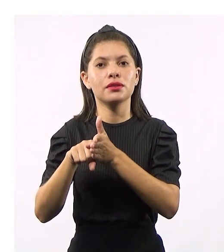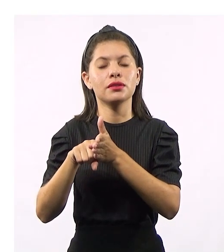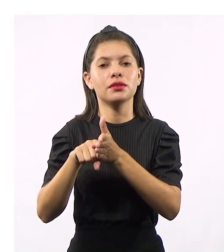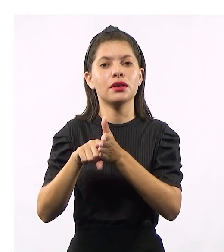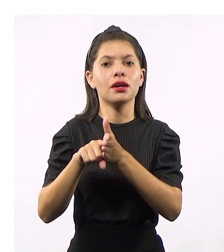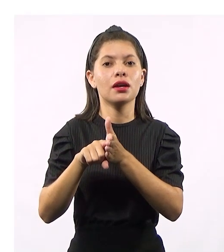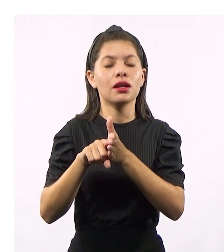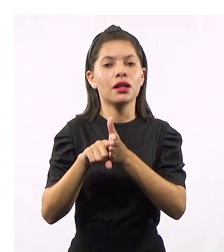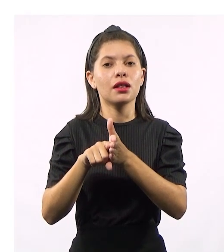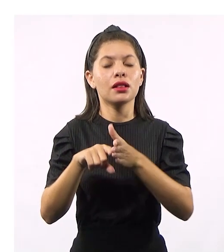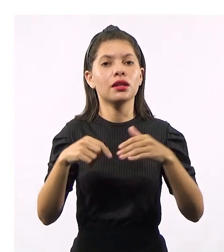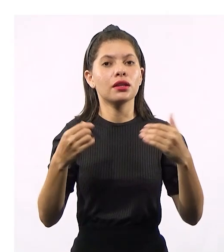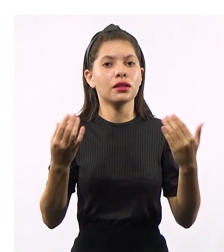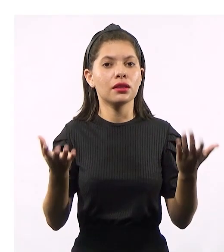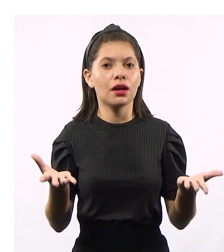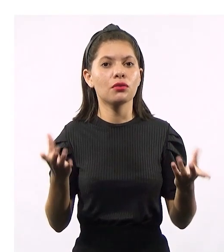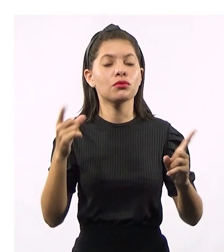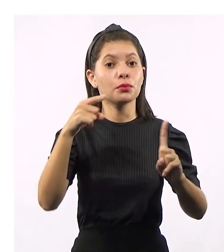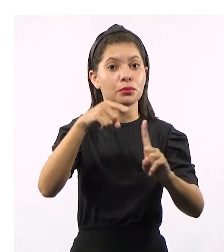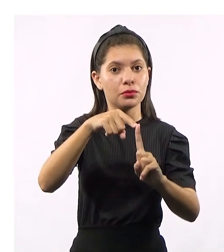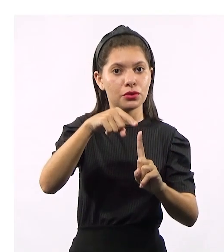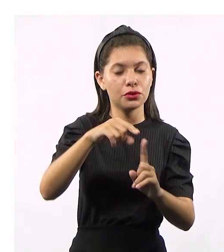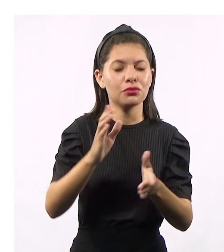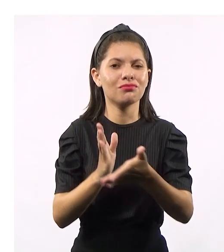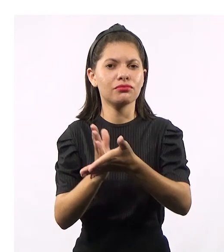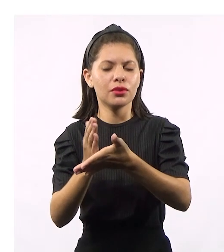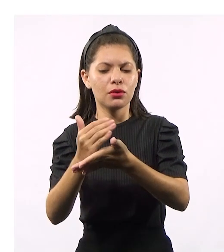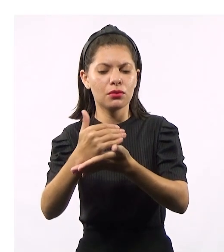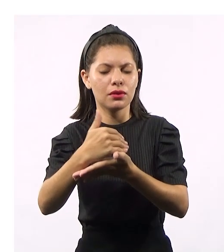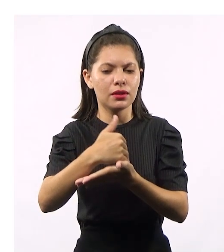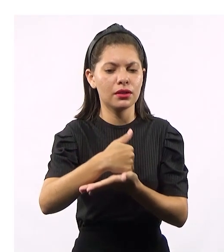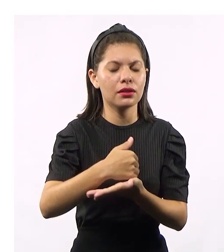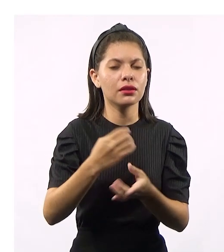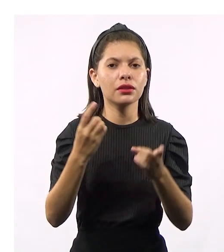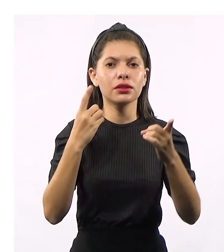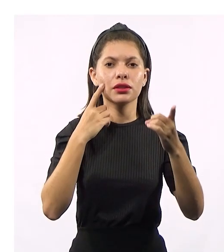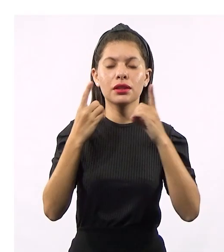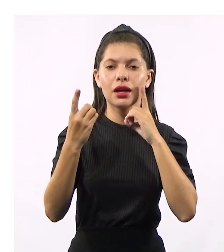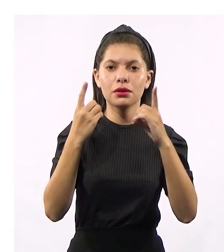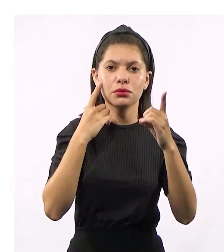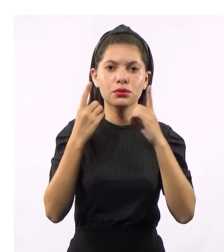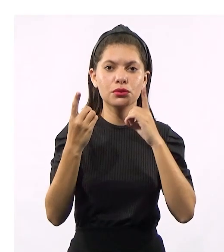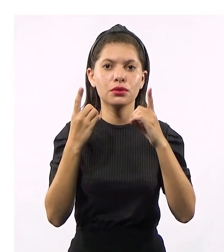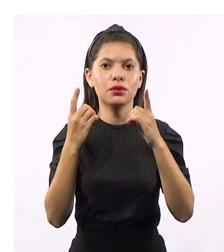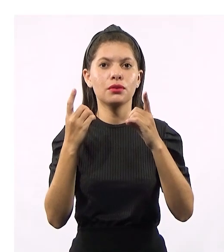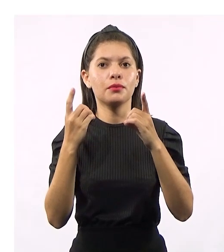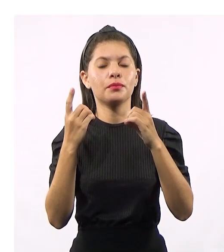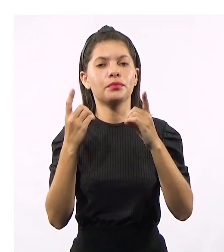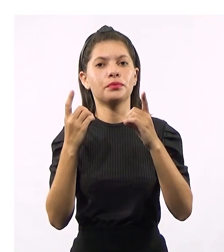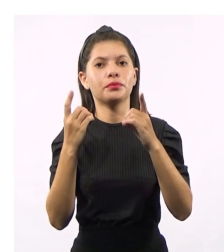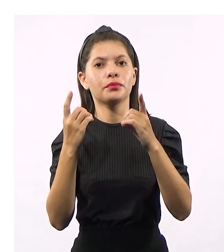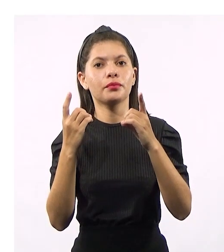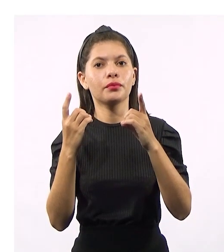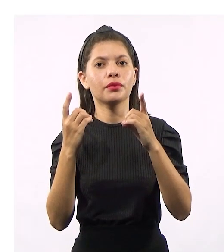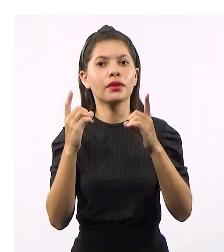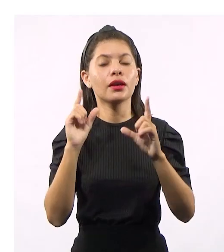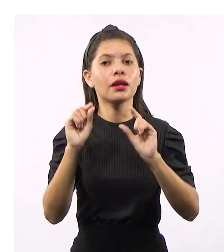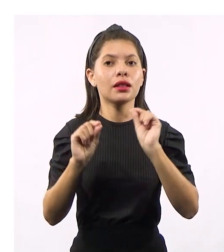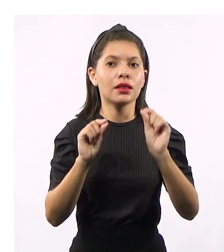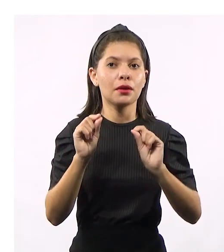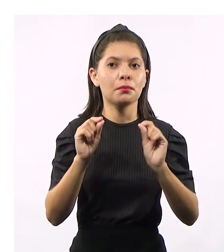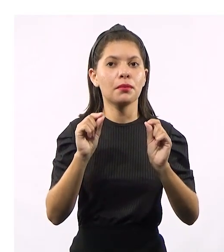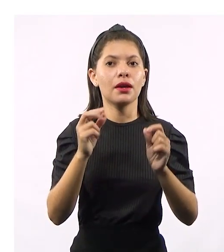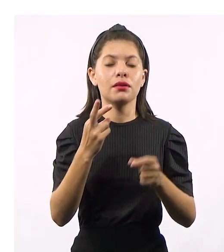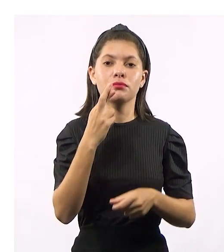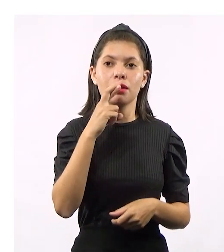levantadas, ou seja, para ser mais objetivo na coleta de dados, para direcionar a coleta de dados e